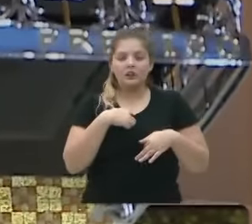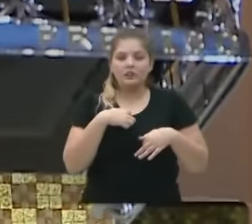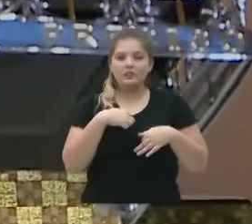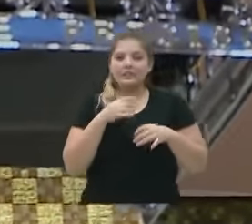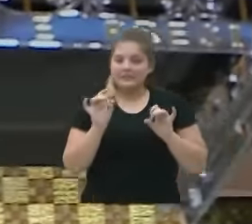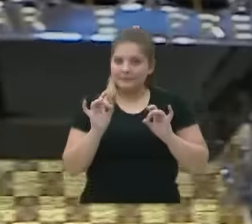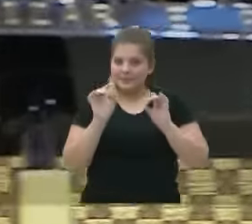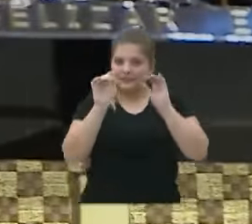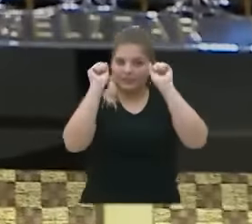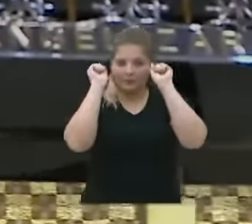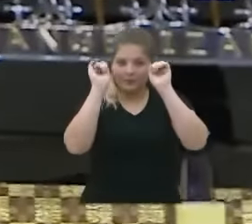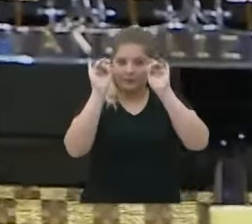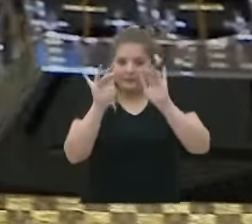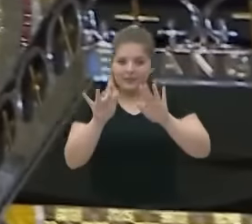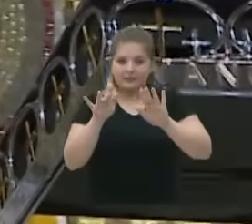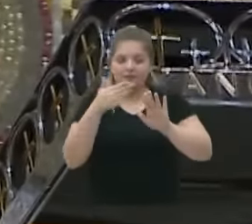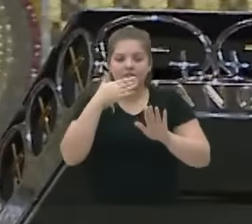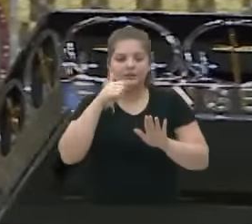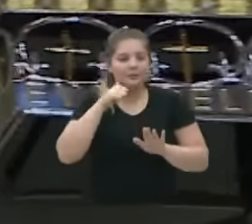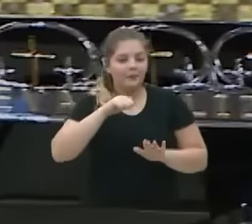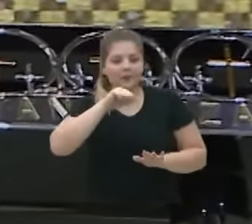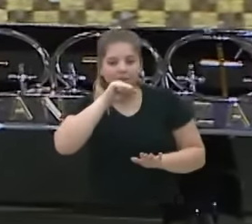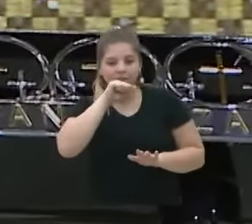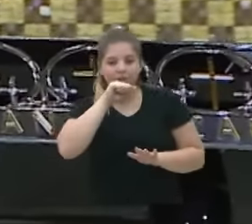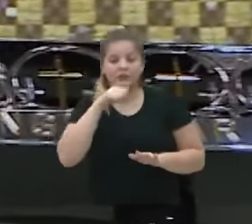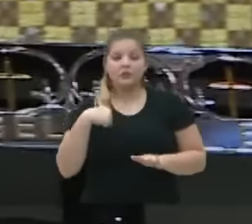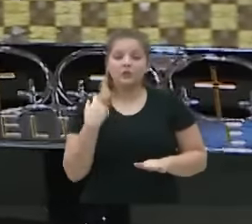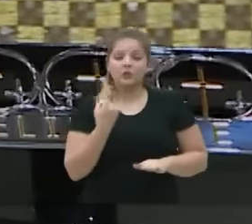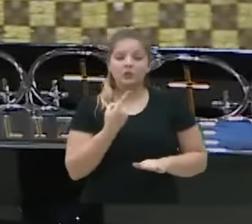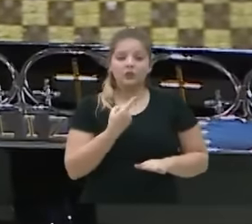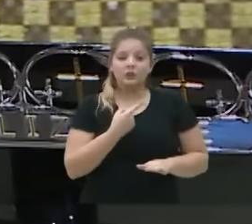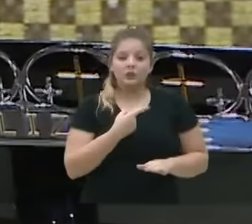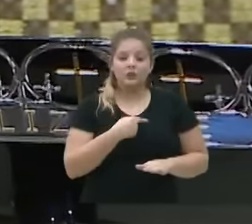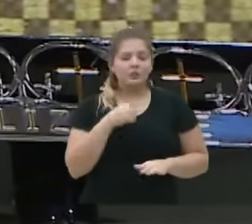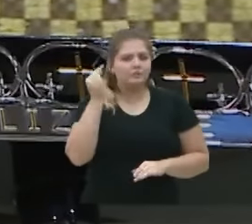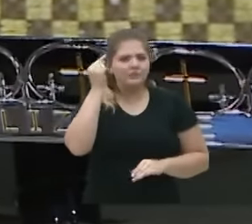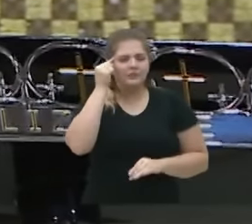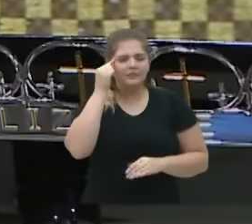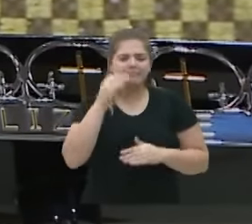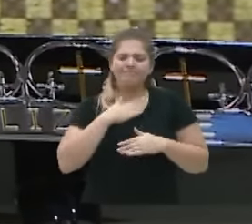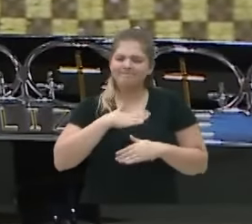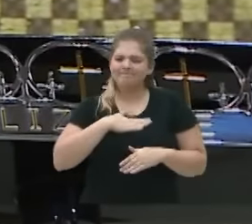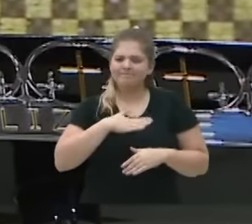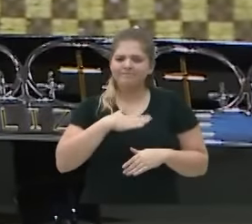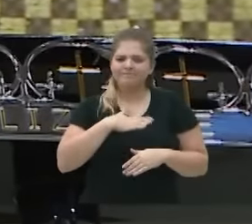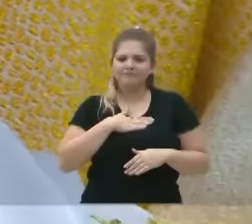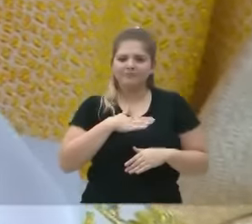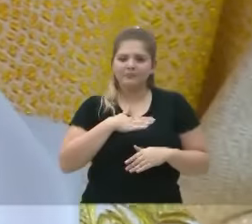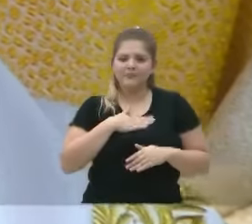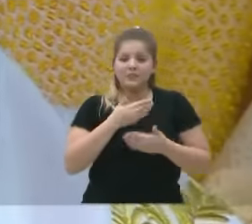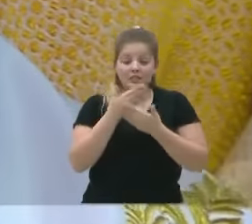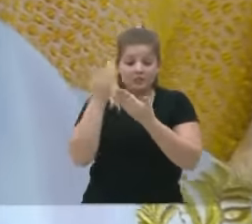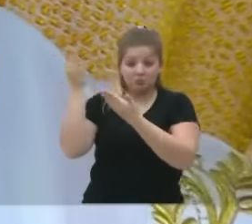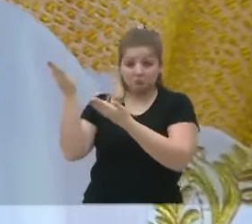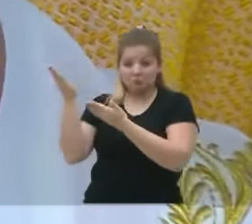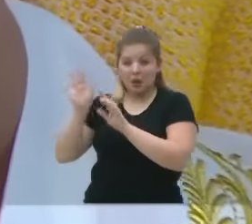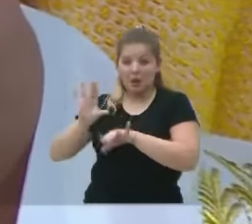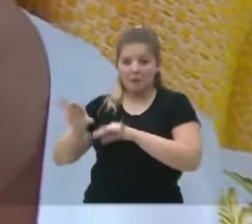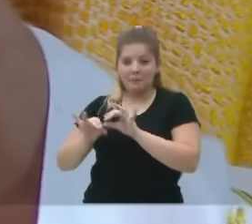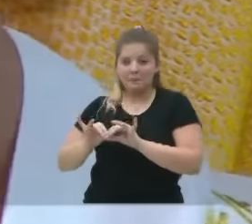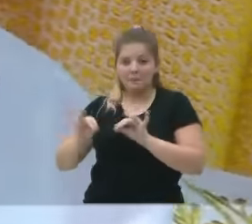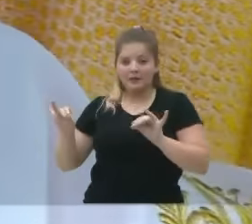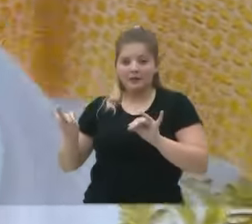especial para as mães, e nós, enquanto santuário, pensamos com muito carinho esse cartão para vocês. Você